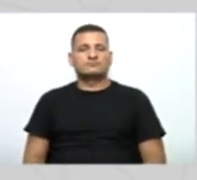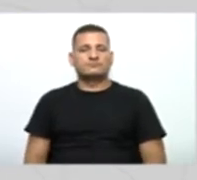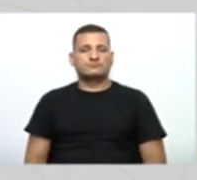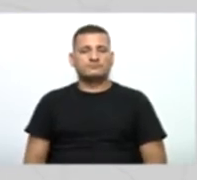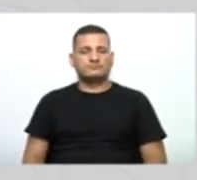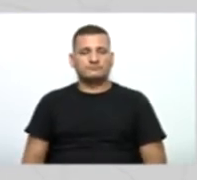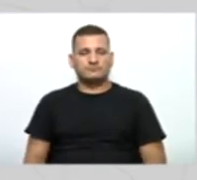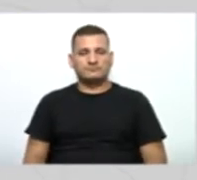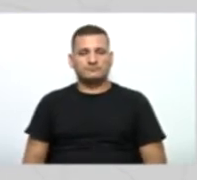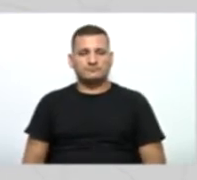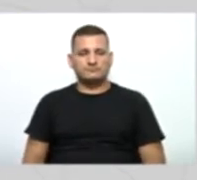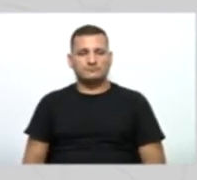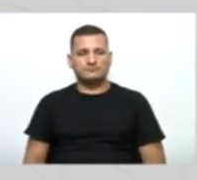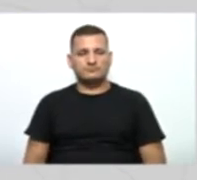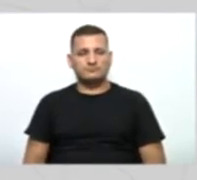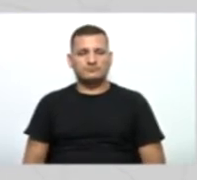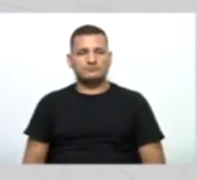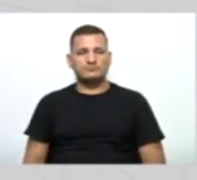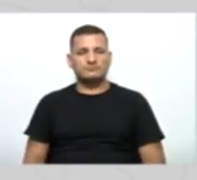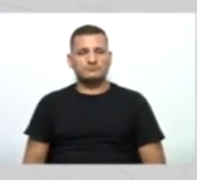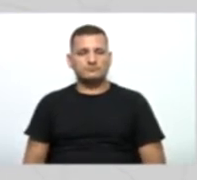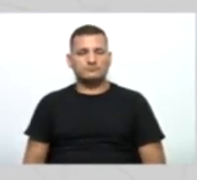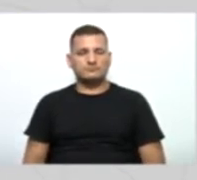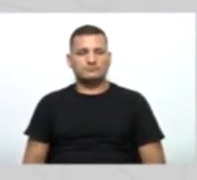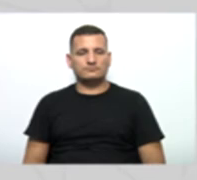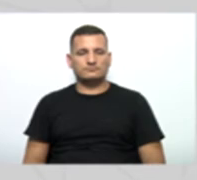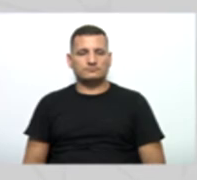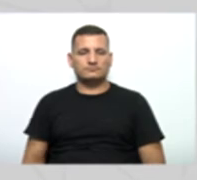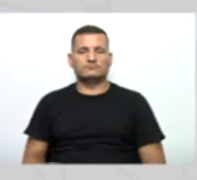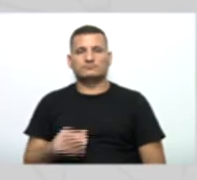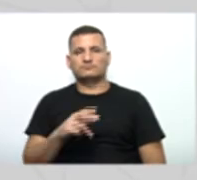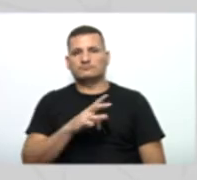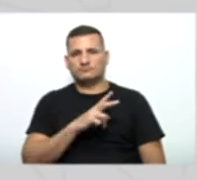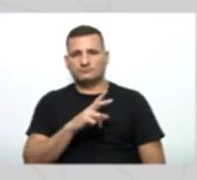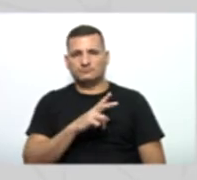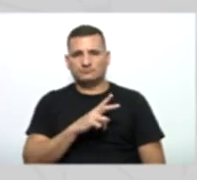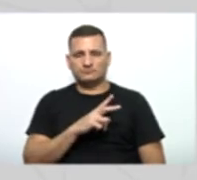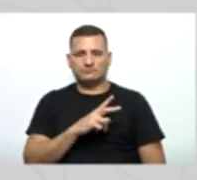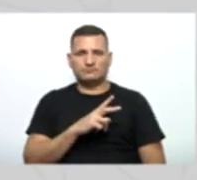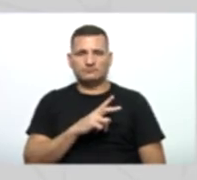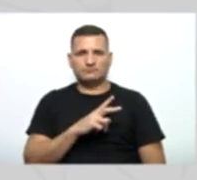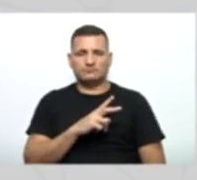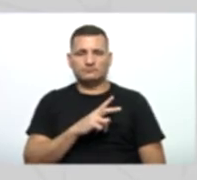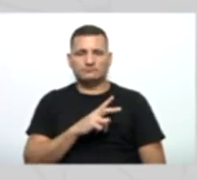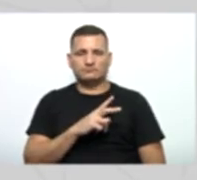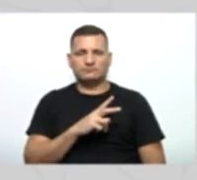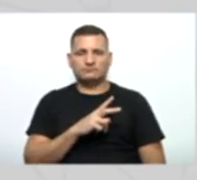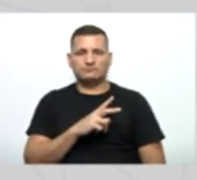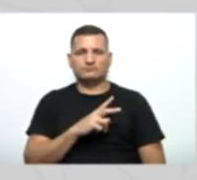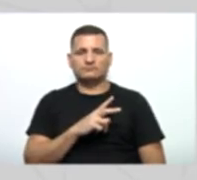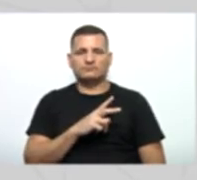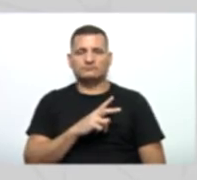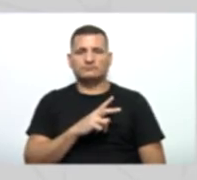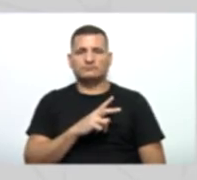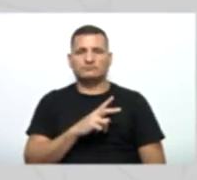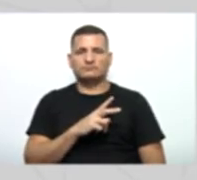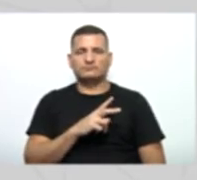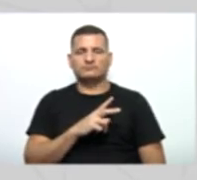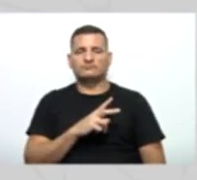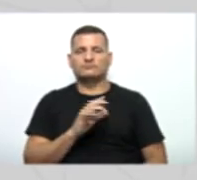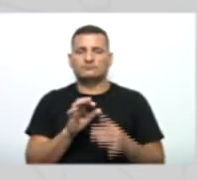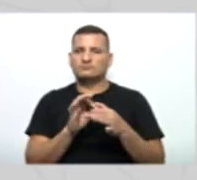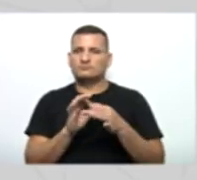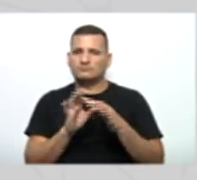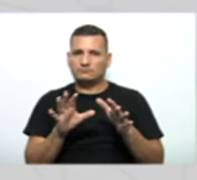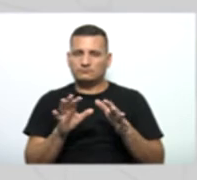públicos e os atributos privados. Colocamos aqui a declaração